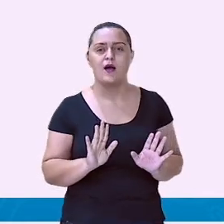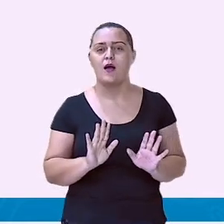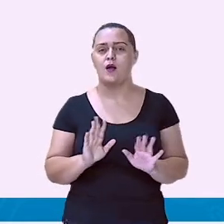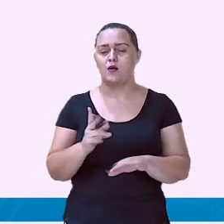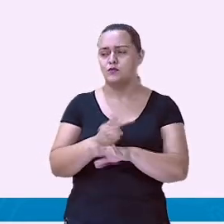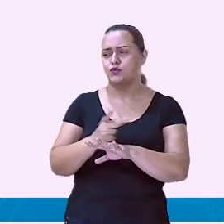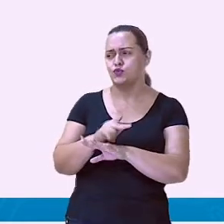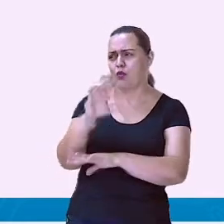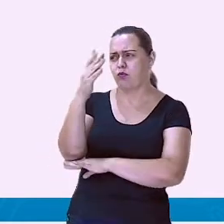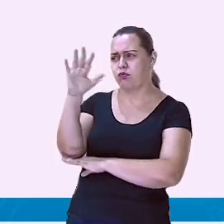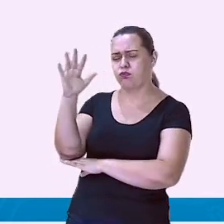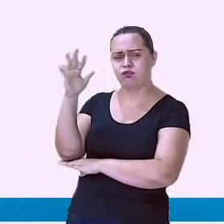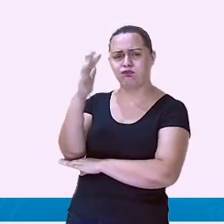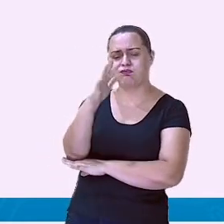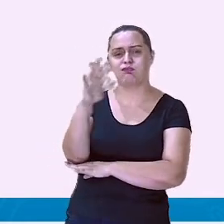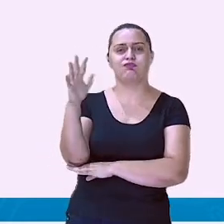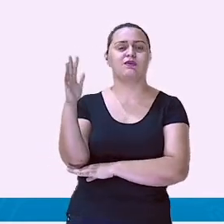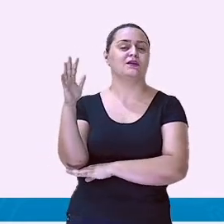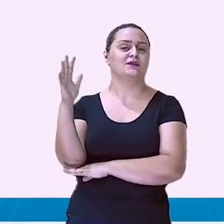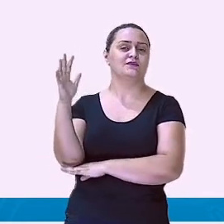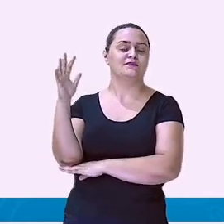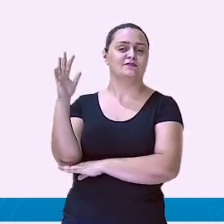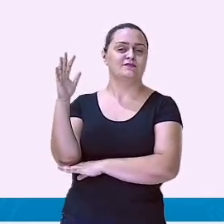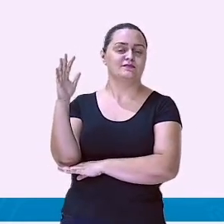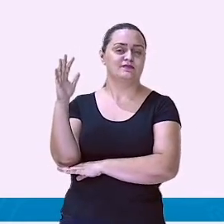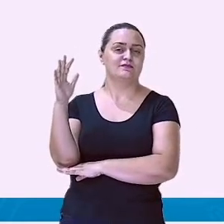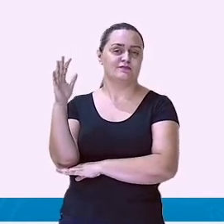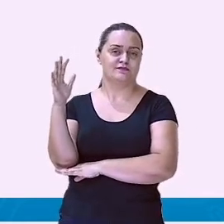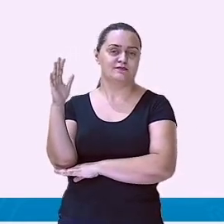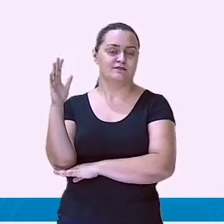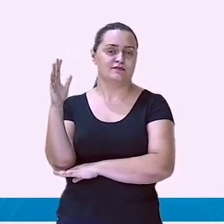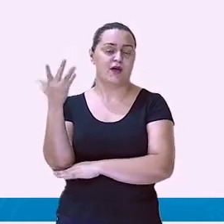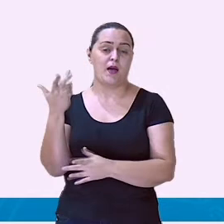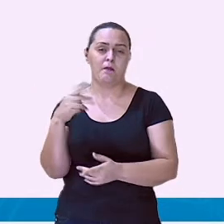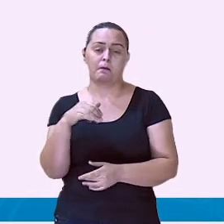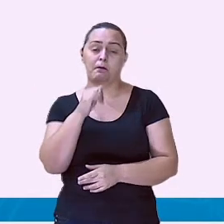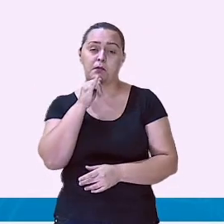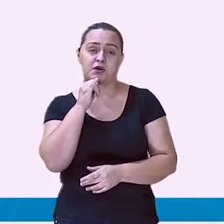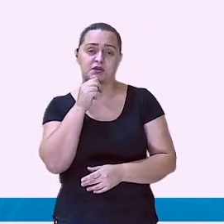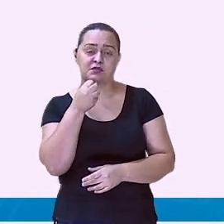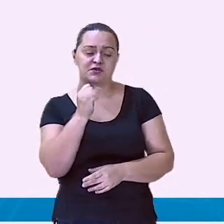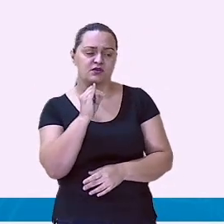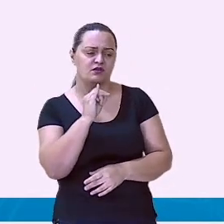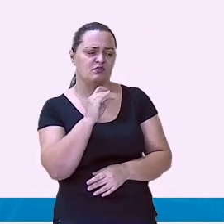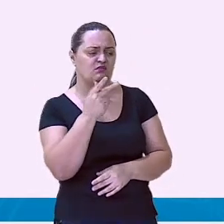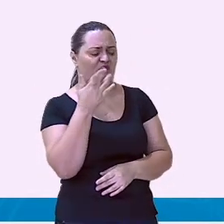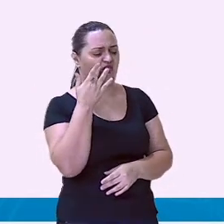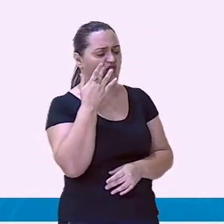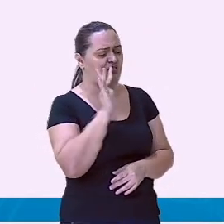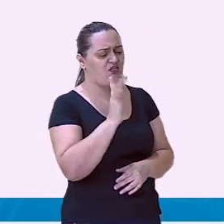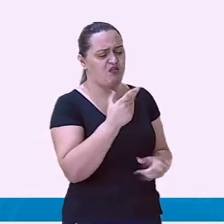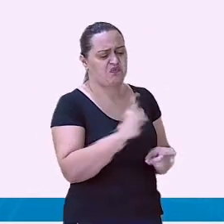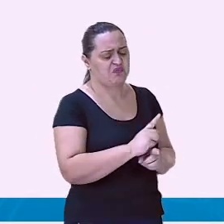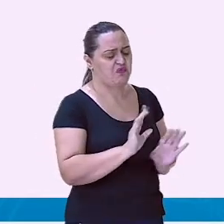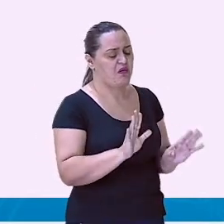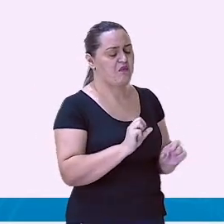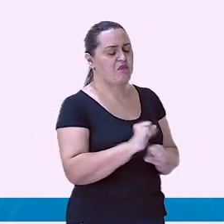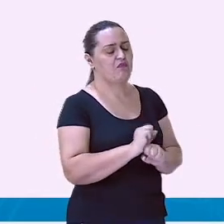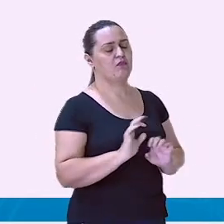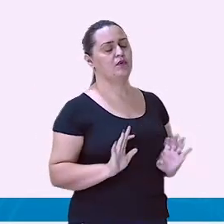Não é do jeito que eu quero? Então eu tenho que construir algo. Eu não posso parar, porque se eu parar, a história